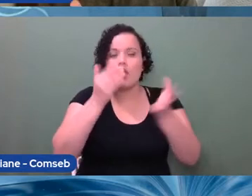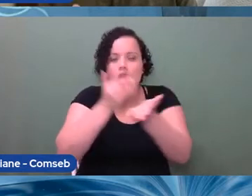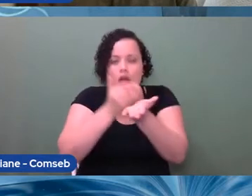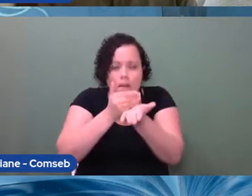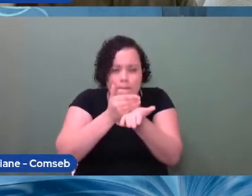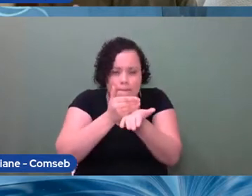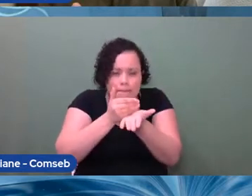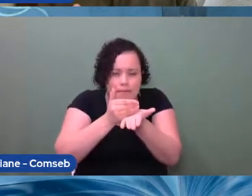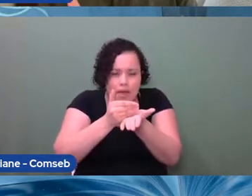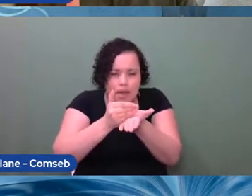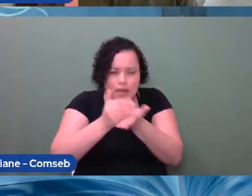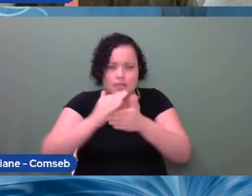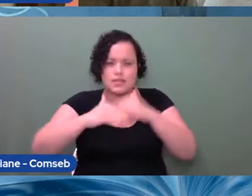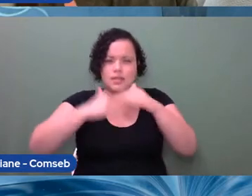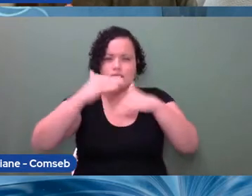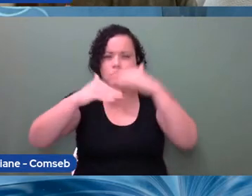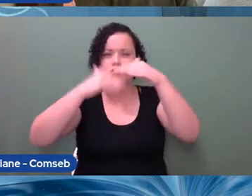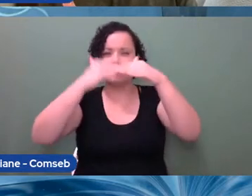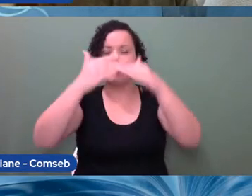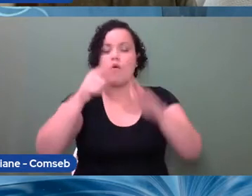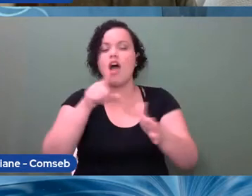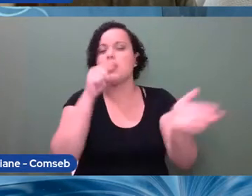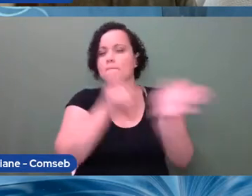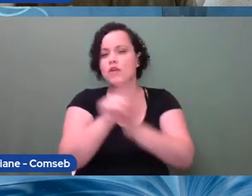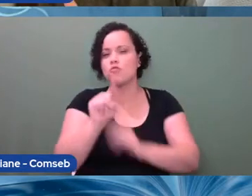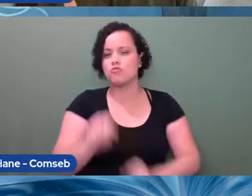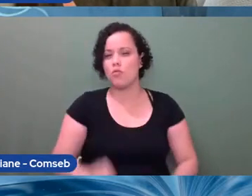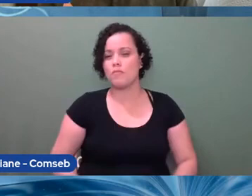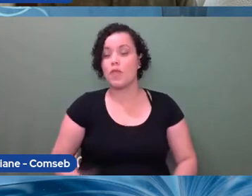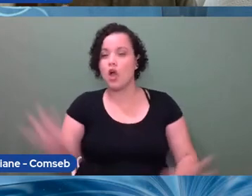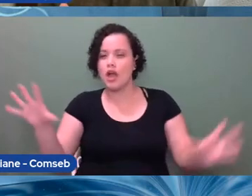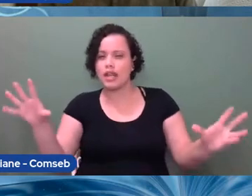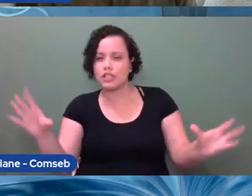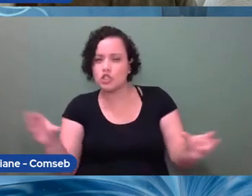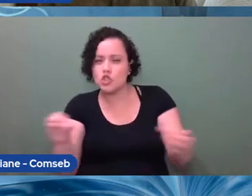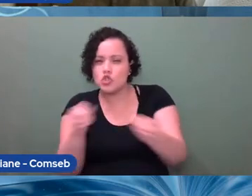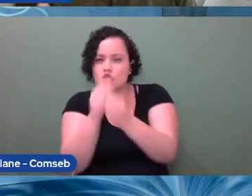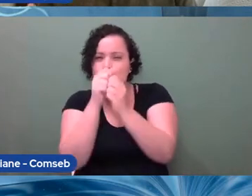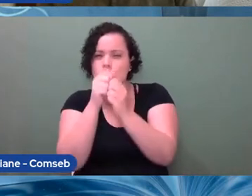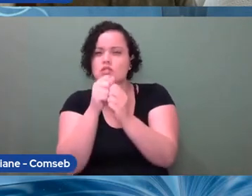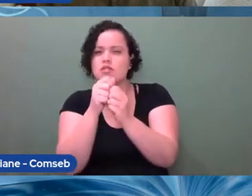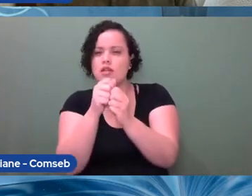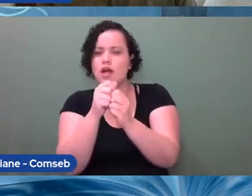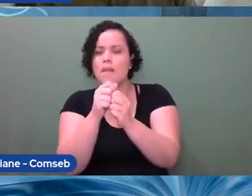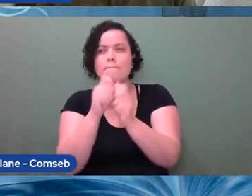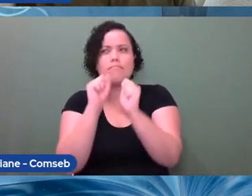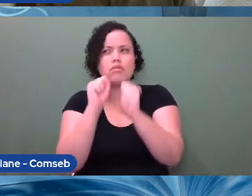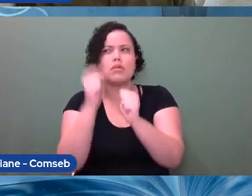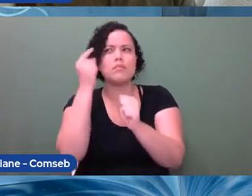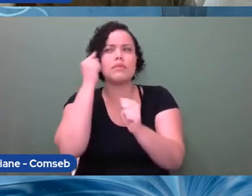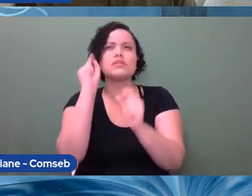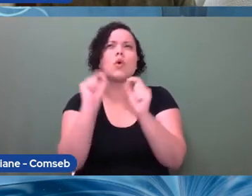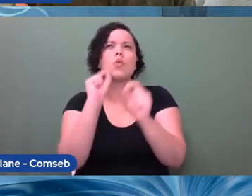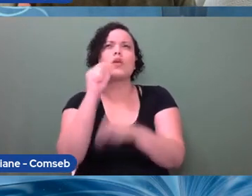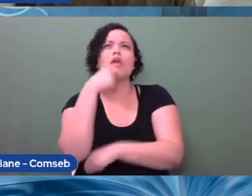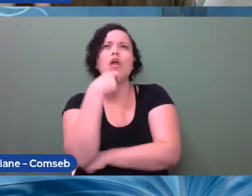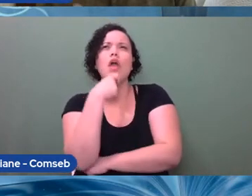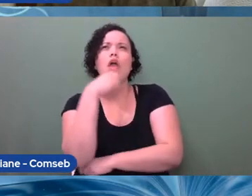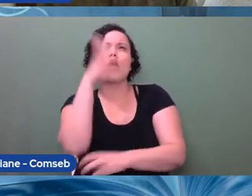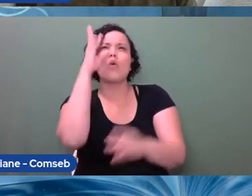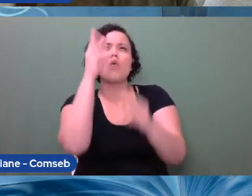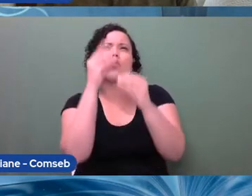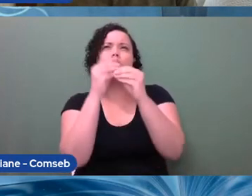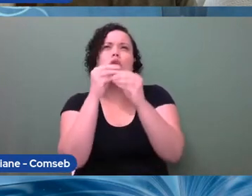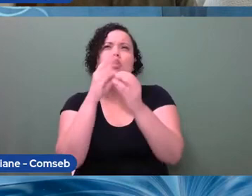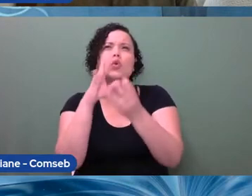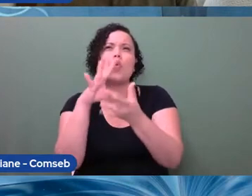pergunta, Otacílio, nessa associação, podemos concluir que o espírito só evolui quando